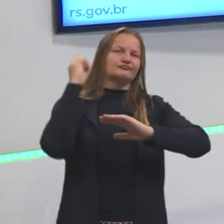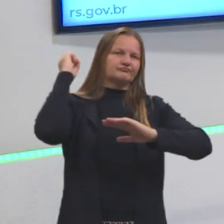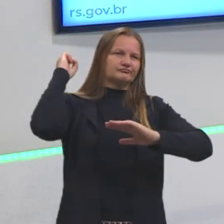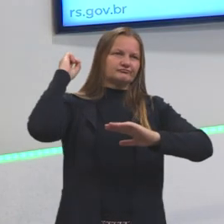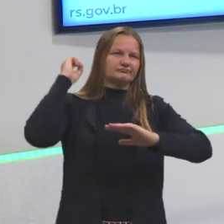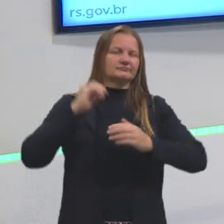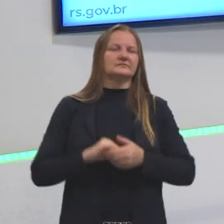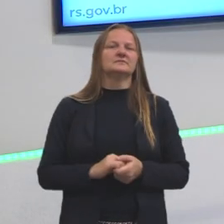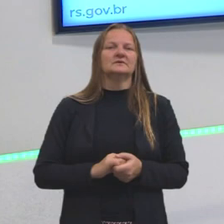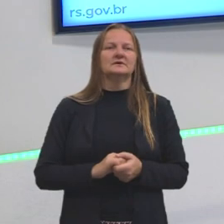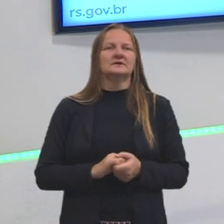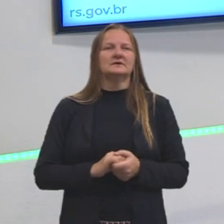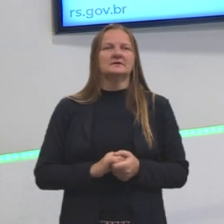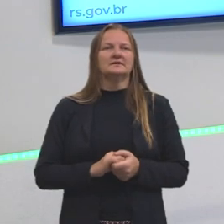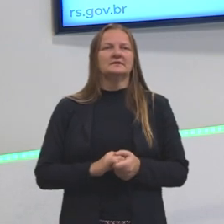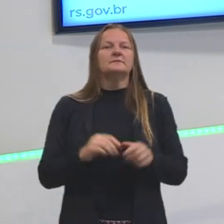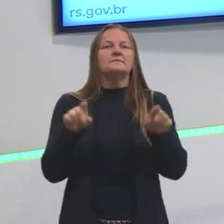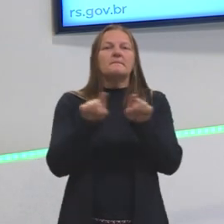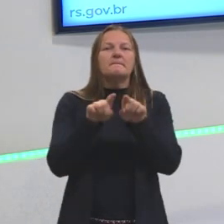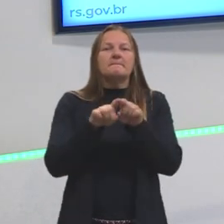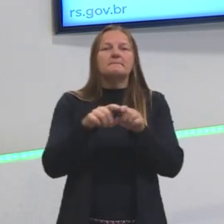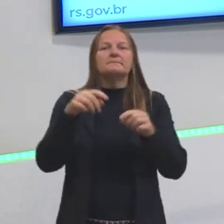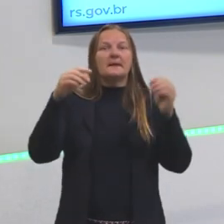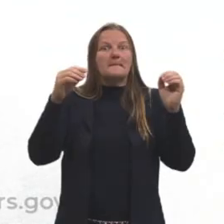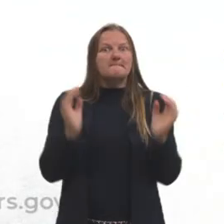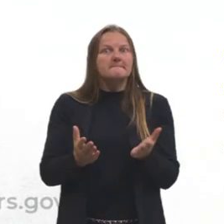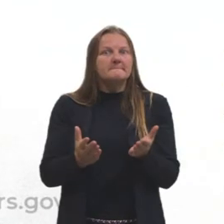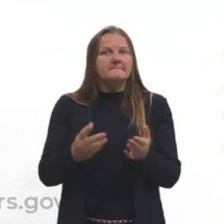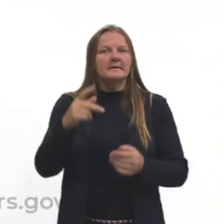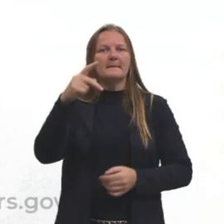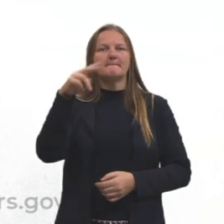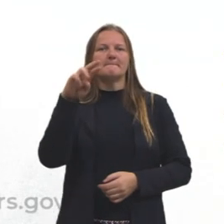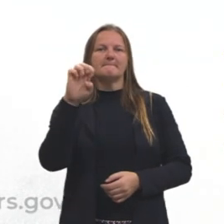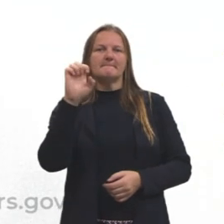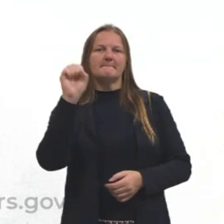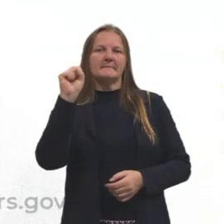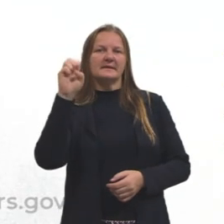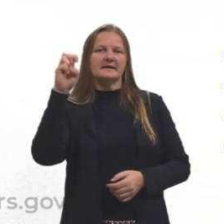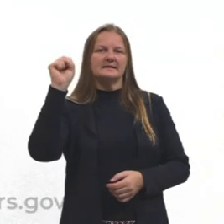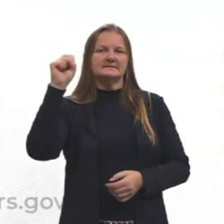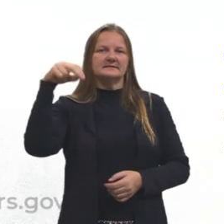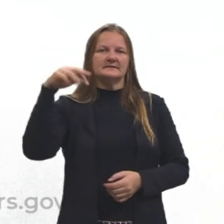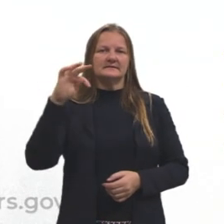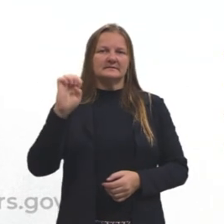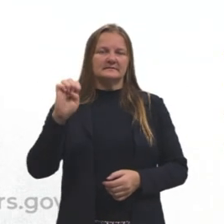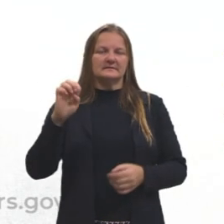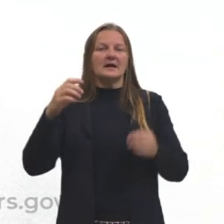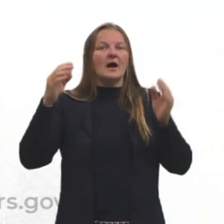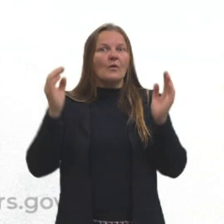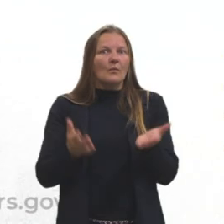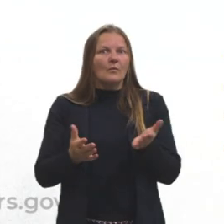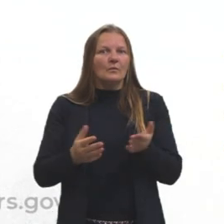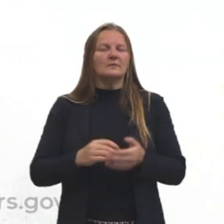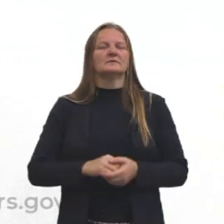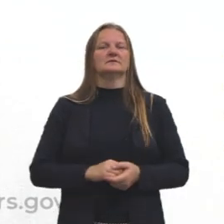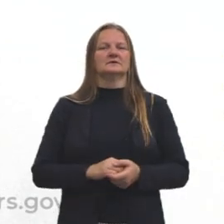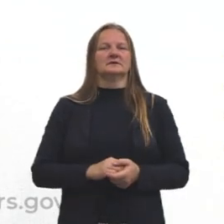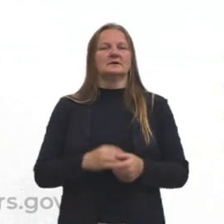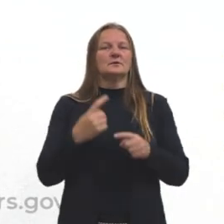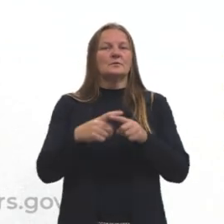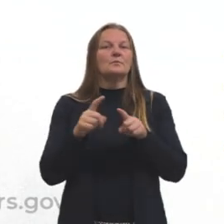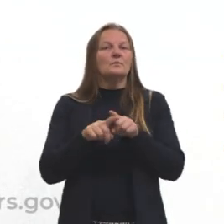passado o presente que é o presente indicando ações presentes